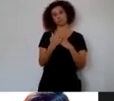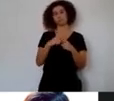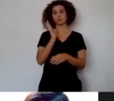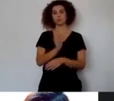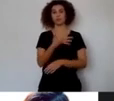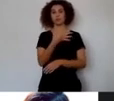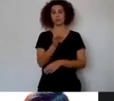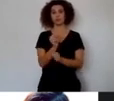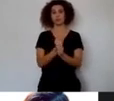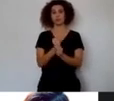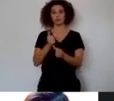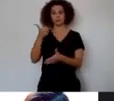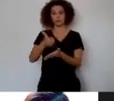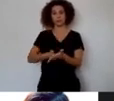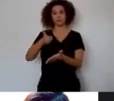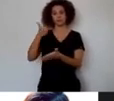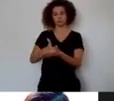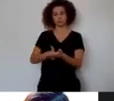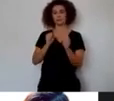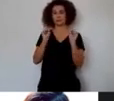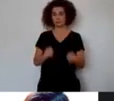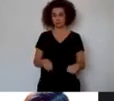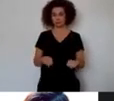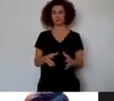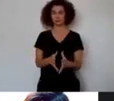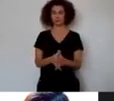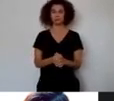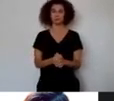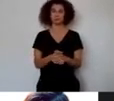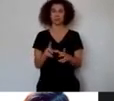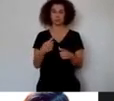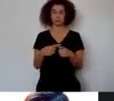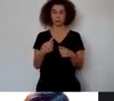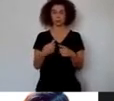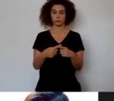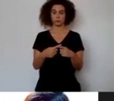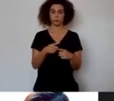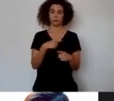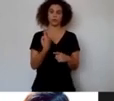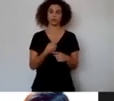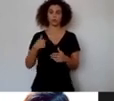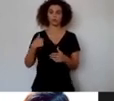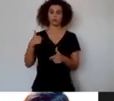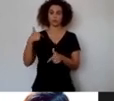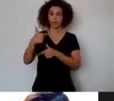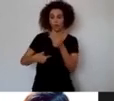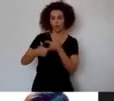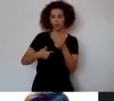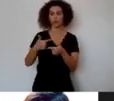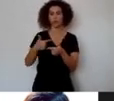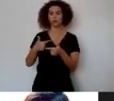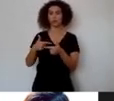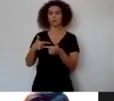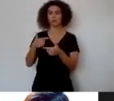aí de resistência, valer a pena, porque a gente luta pela democratização do acesso